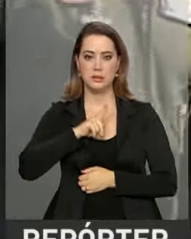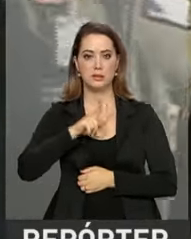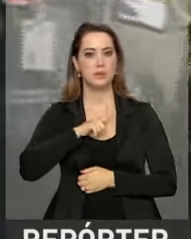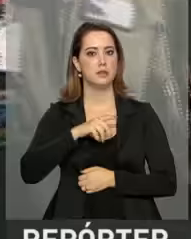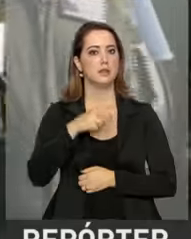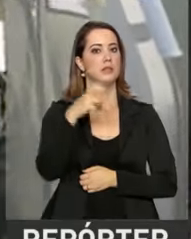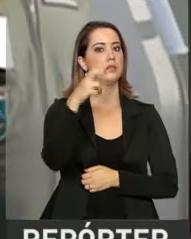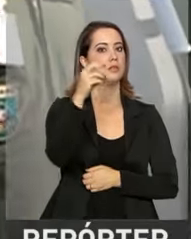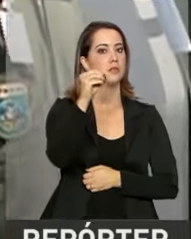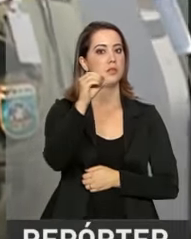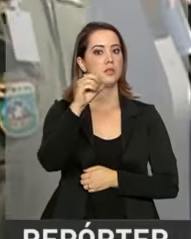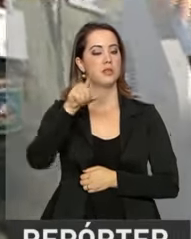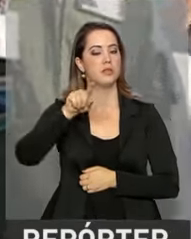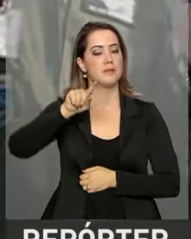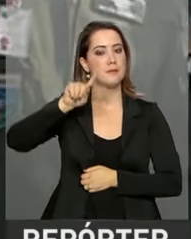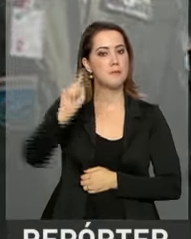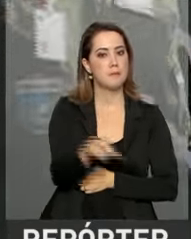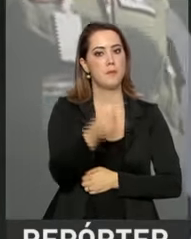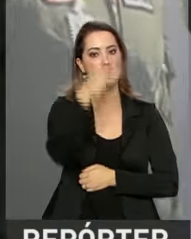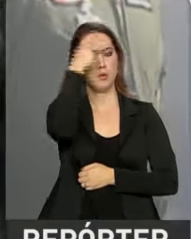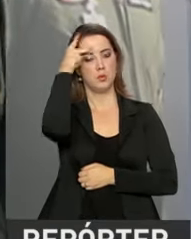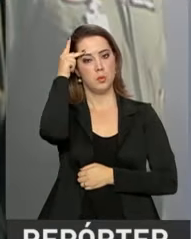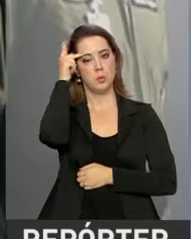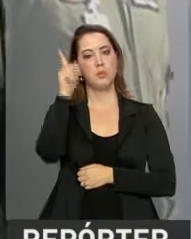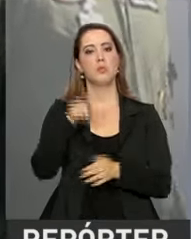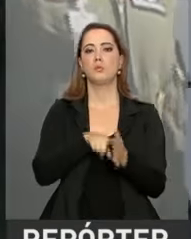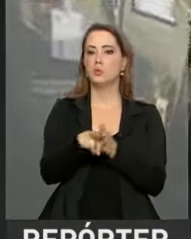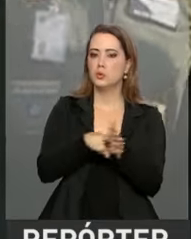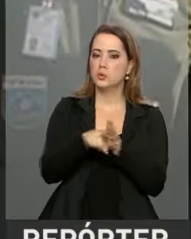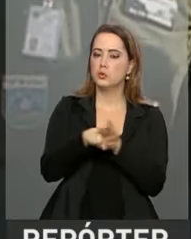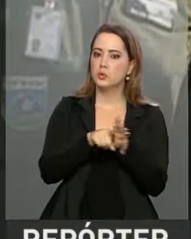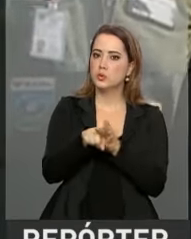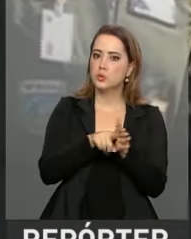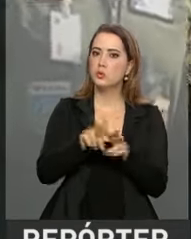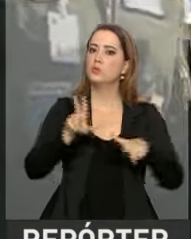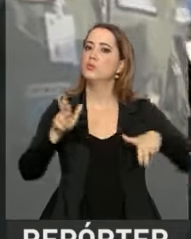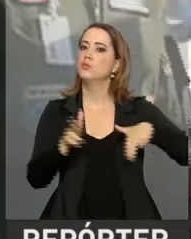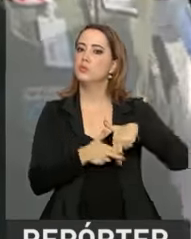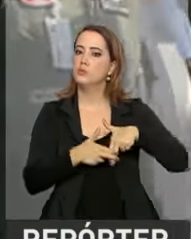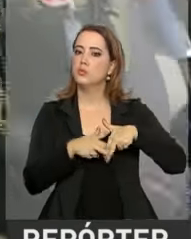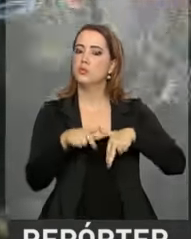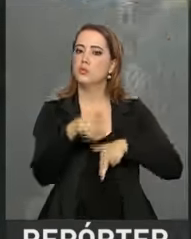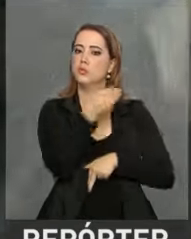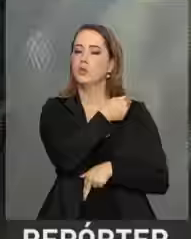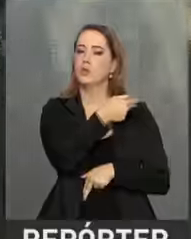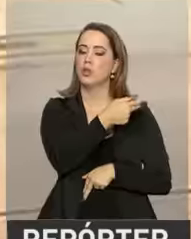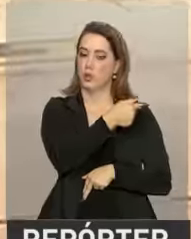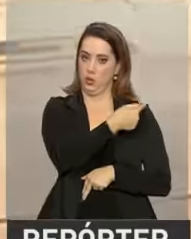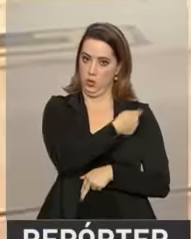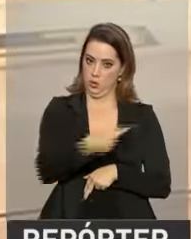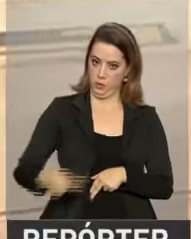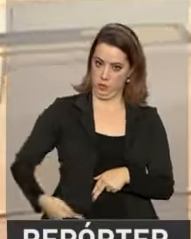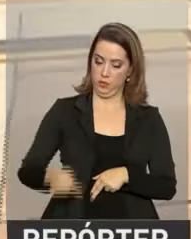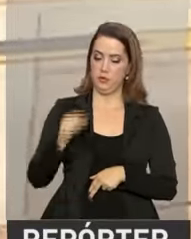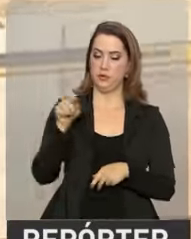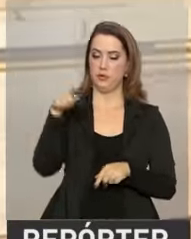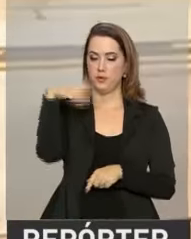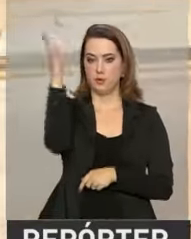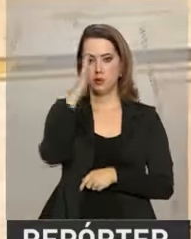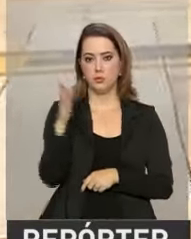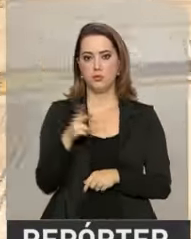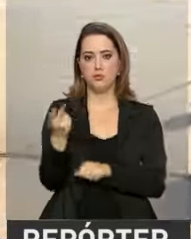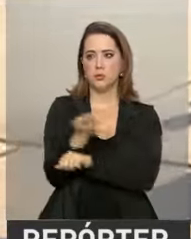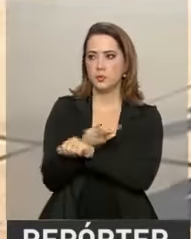com suspeita de envolvimento com o terrorismo. Ele disse ainda que o governo brasileiro enviou uma equipe para levantar informações